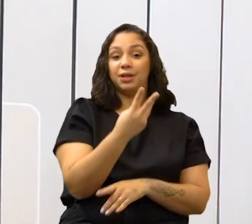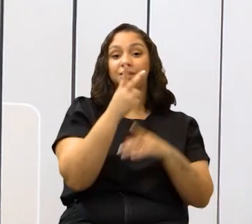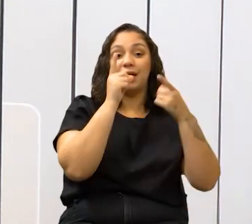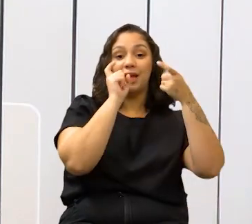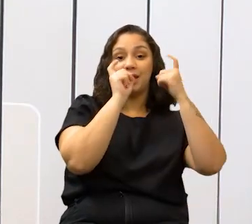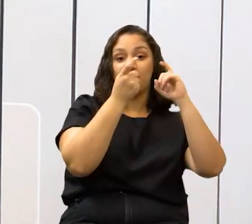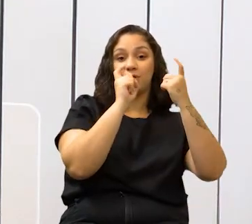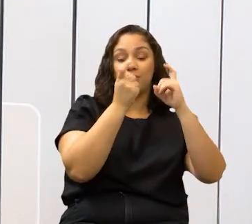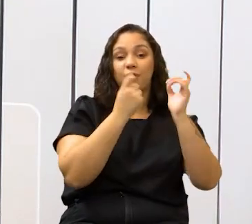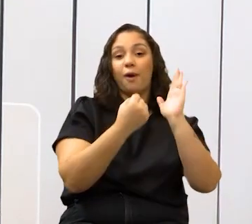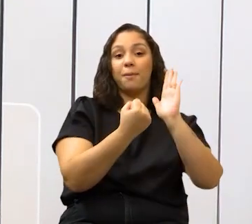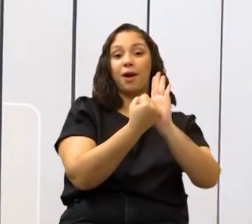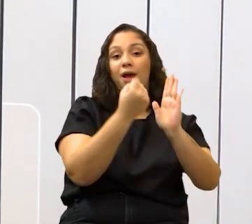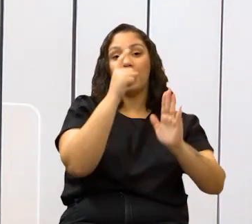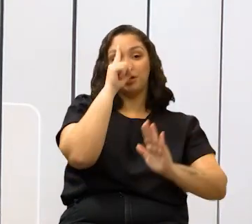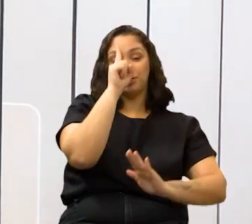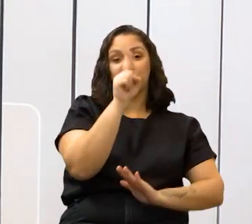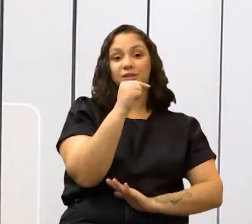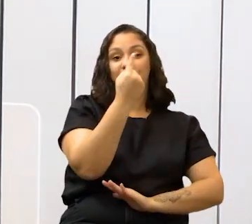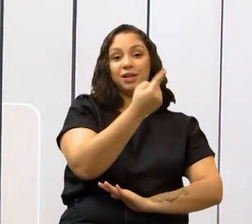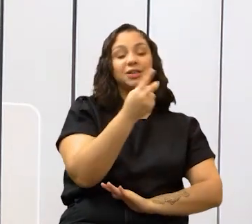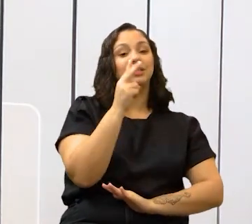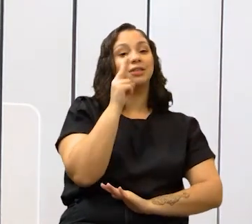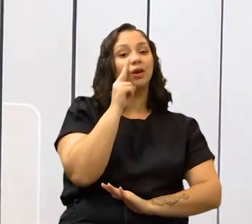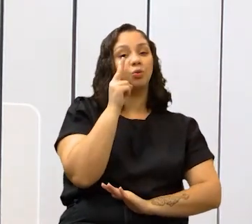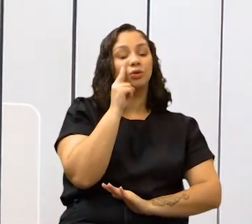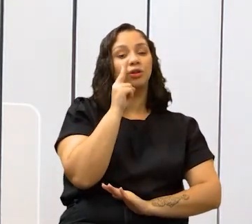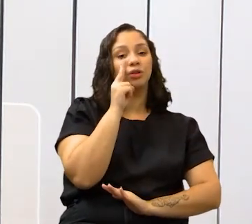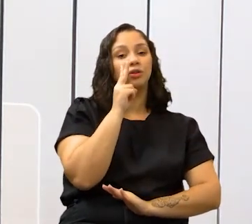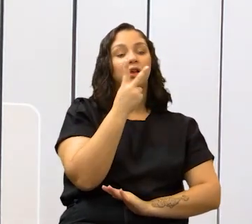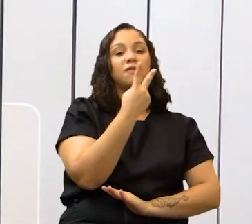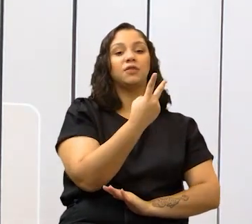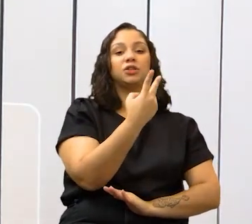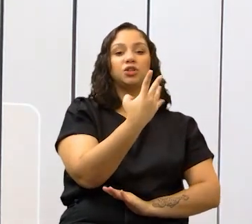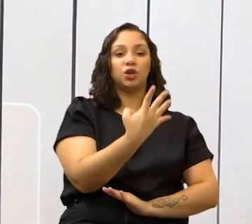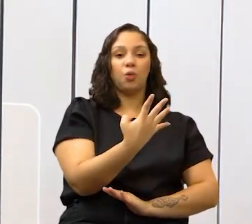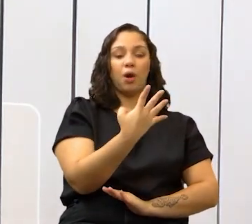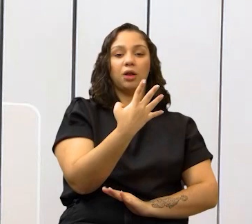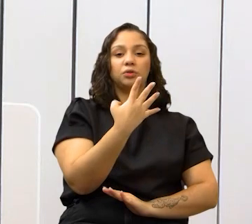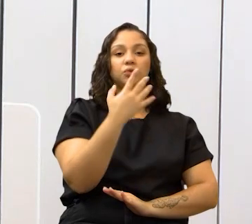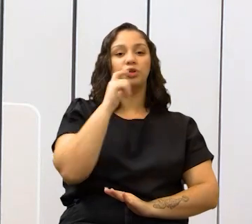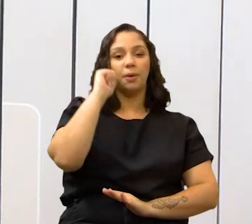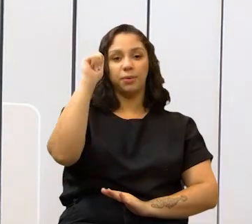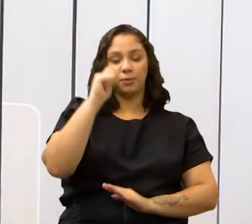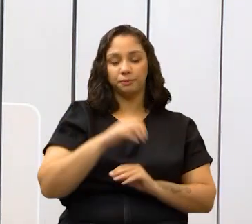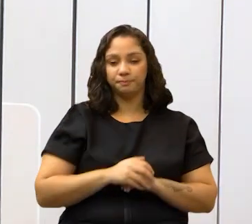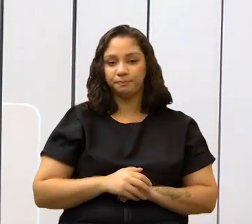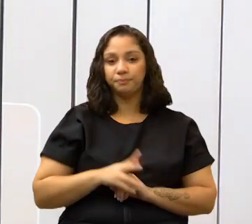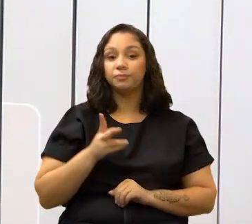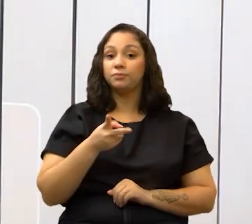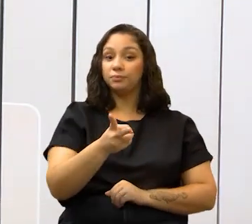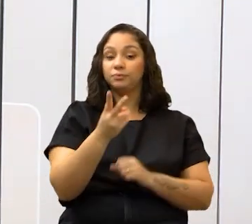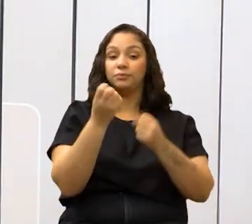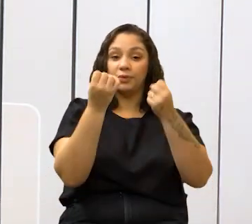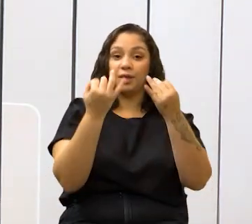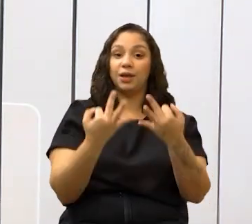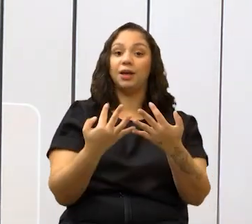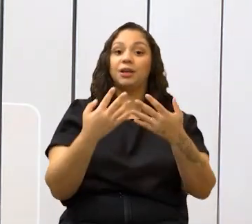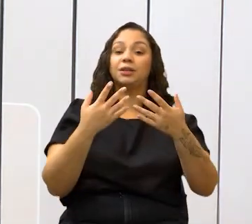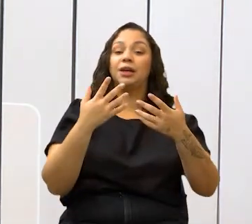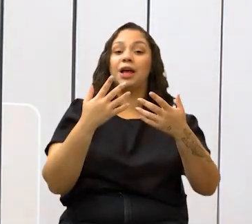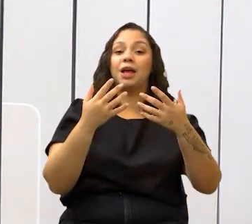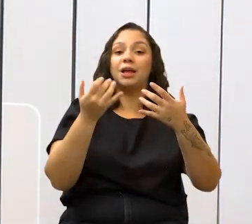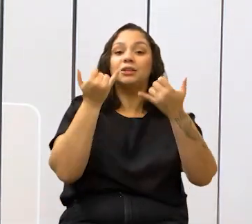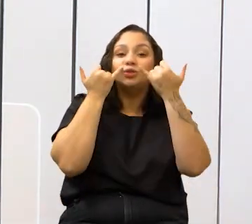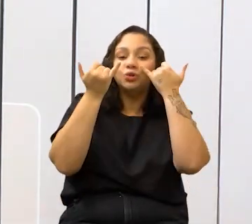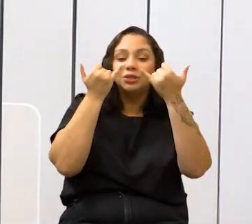reunião ordinária, marcada para a próxima segunda-feira, dia 24. A gente continua com as notícias do Legislativo